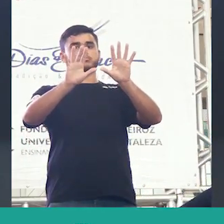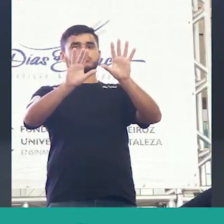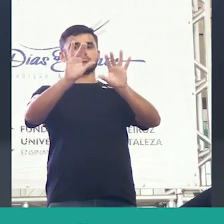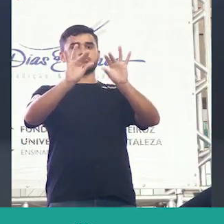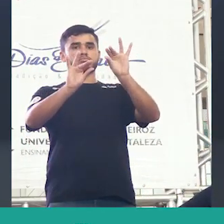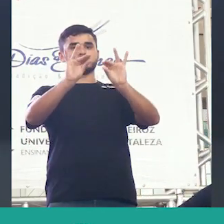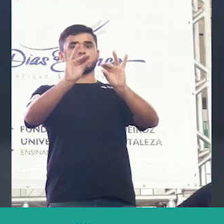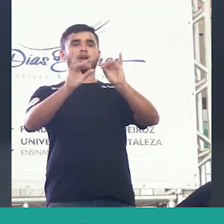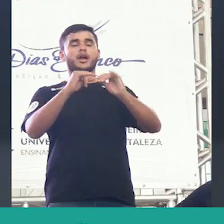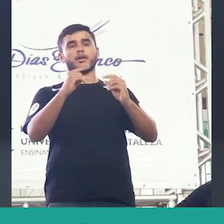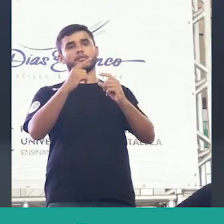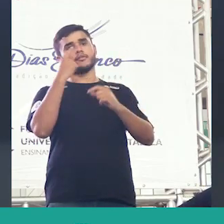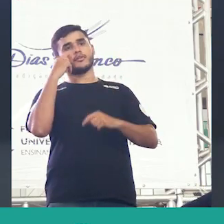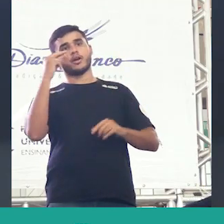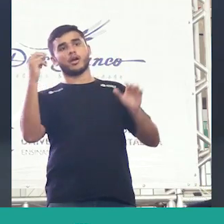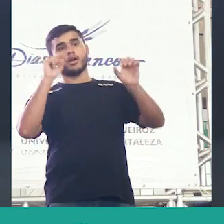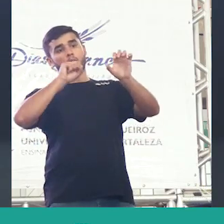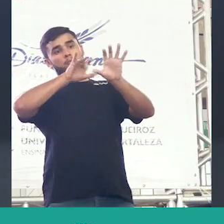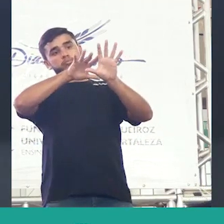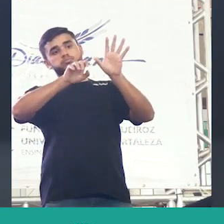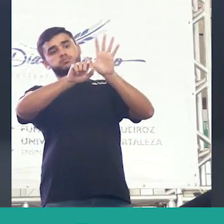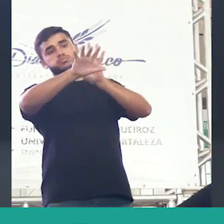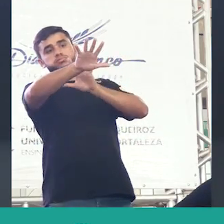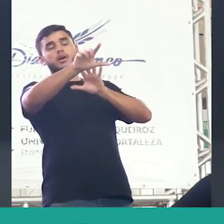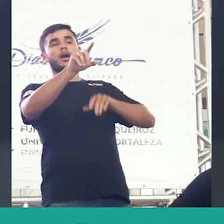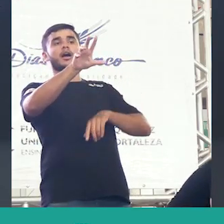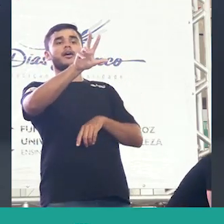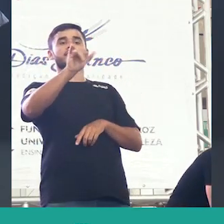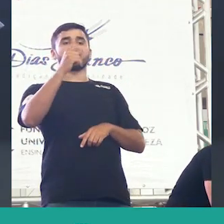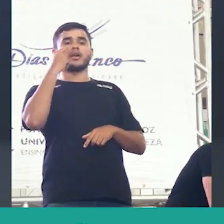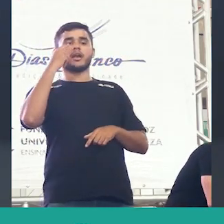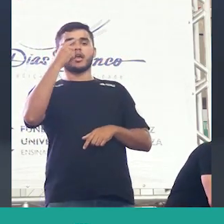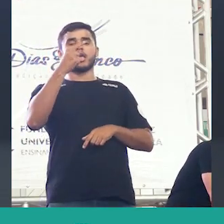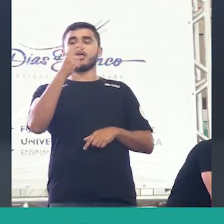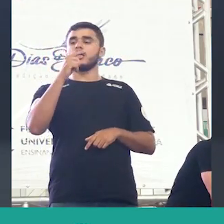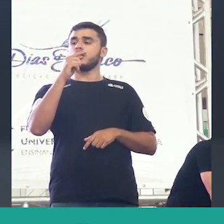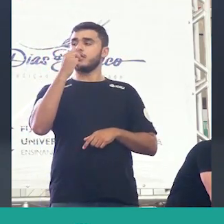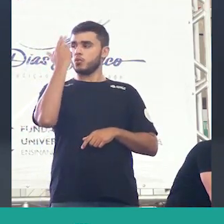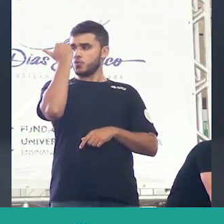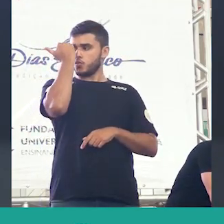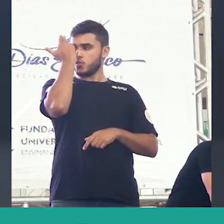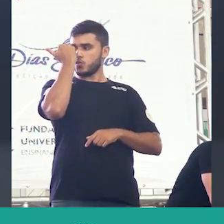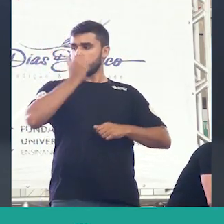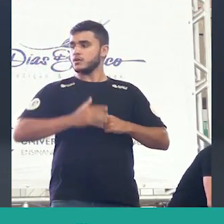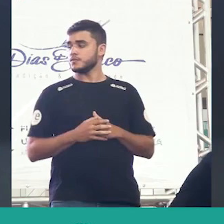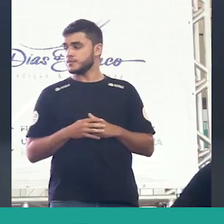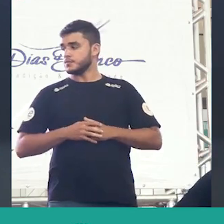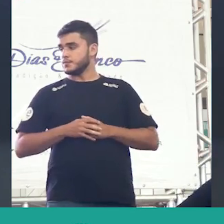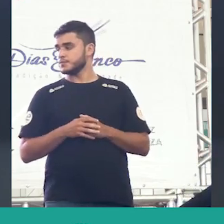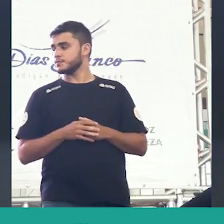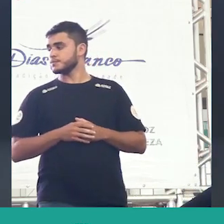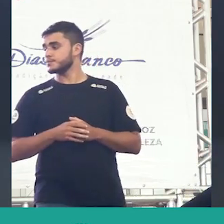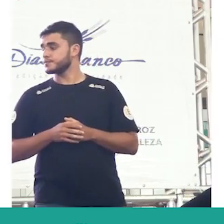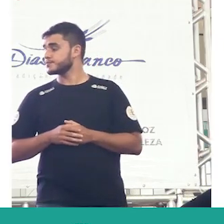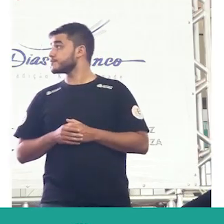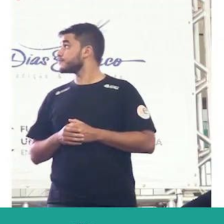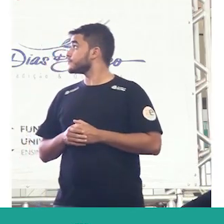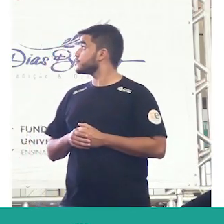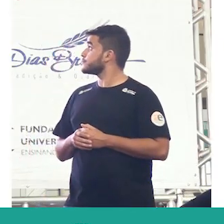bate, fica um coelhozinho bem direitinho. Fica ou não fica? Beleza. Aí eu quero que vocês olhem para o telão. Olha para aí, ó.